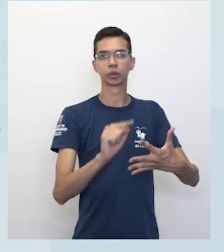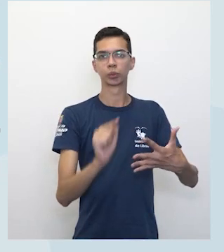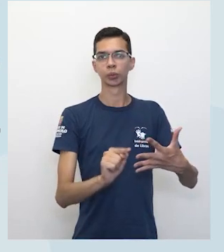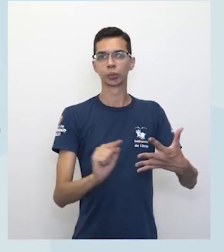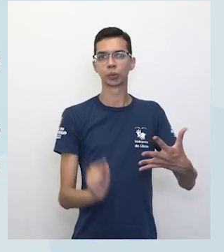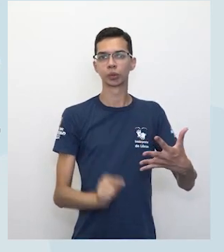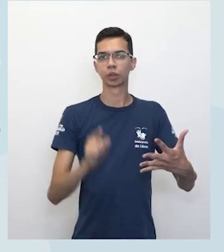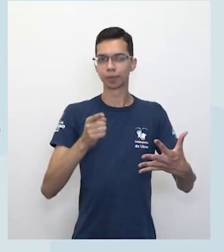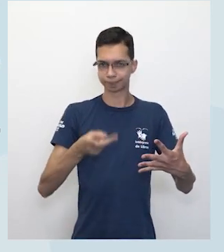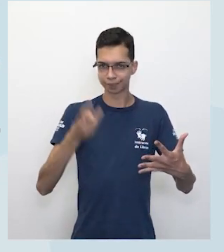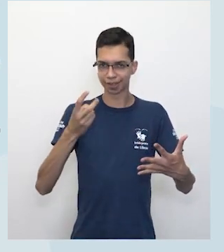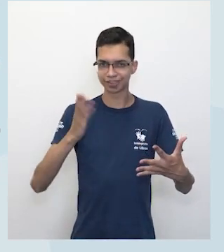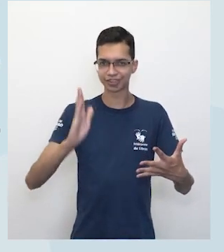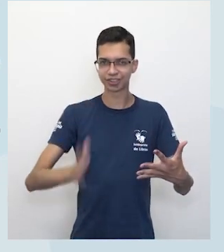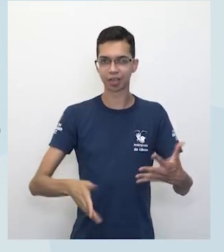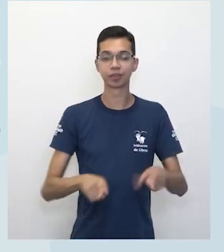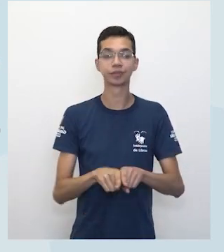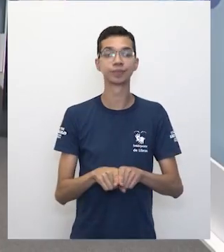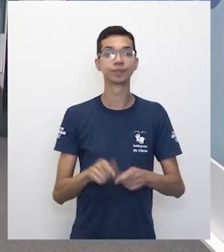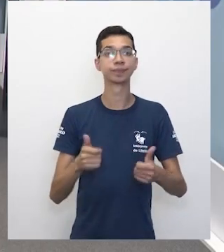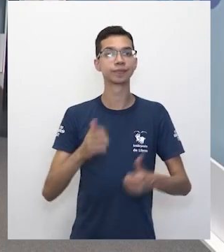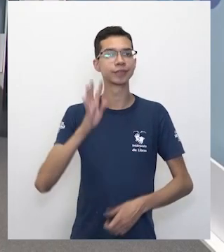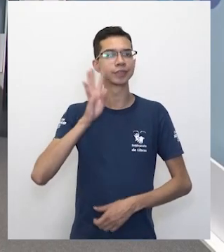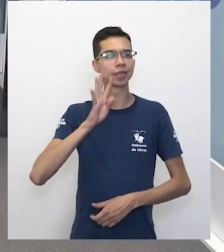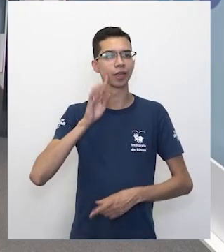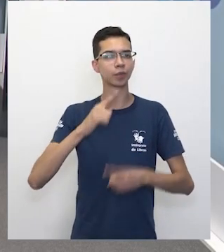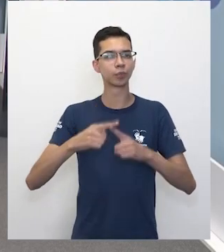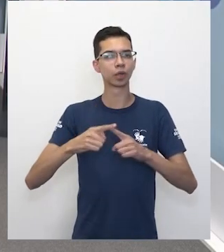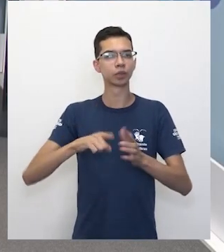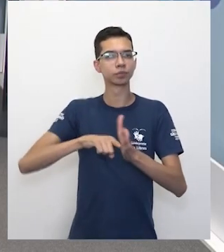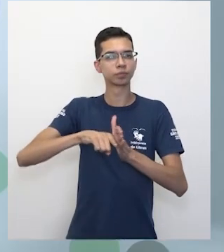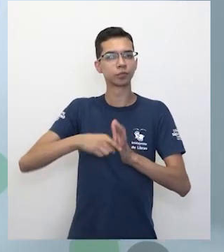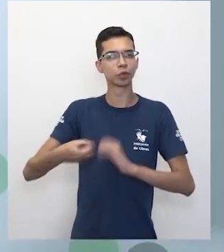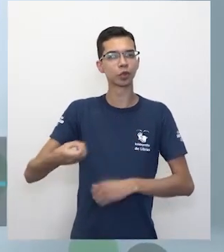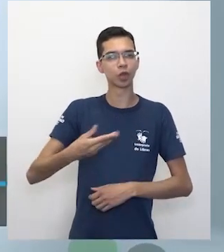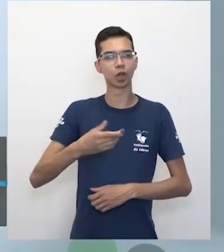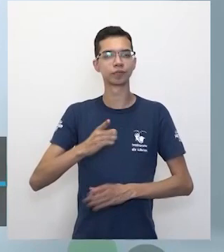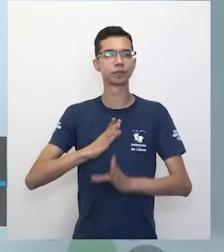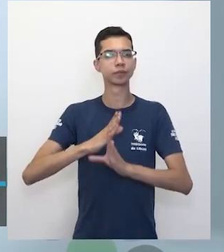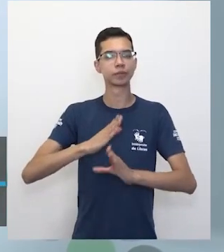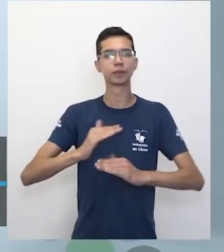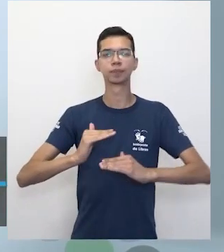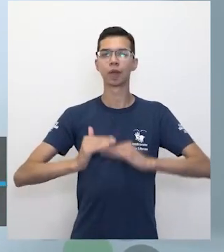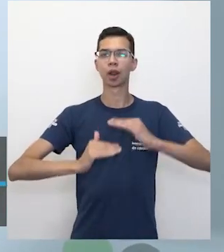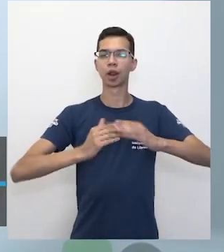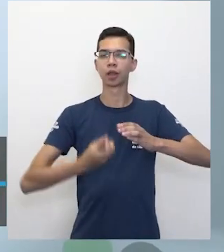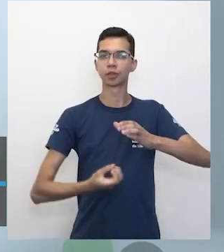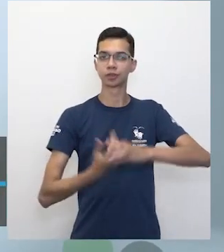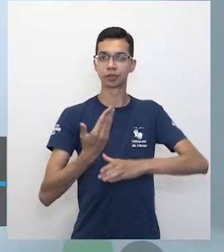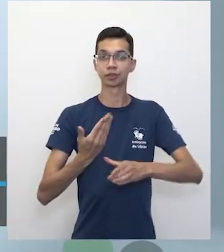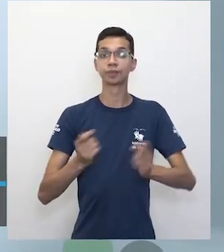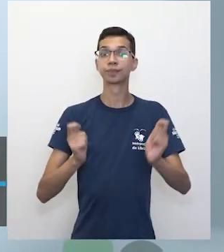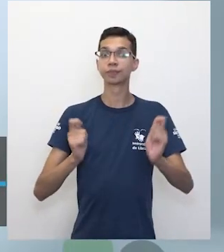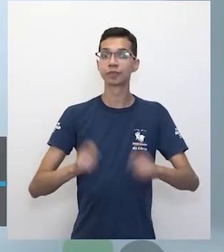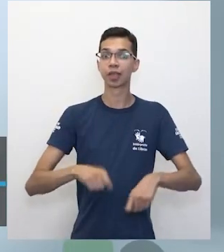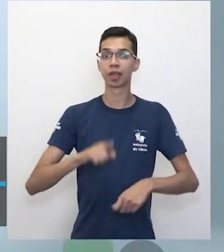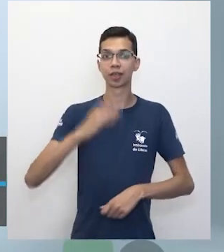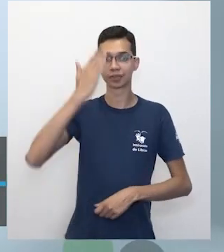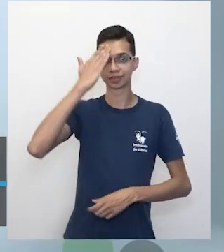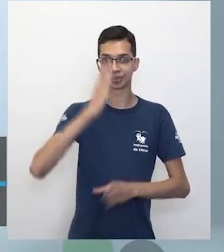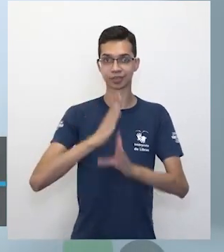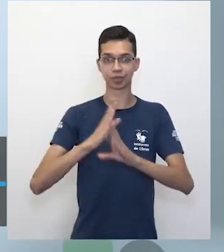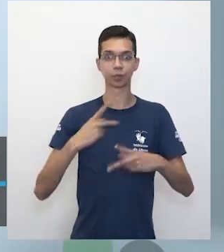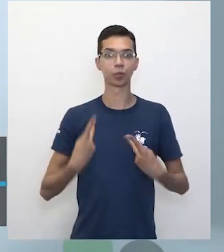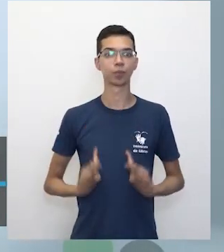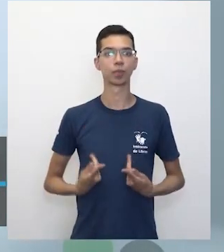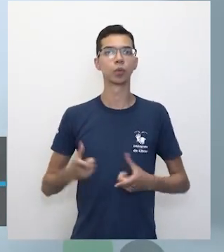E é bacana que se desenvolverem novos sistemas de pesquisa, novas máquinas, novas tecnologias, capazes de nós descobrirmos que os seres humanos podem ter vindo de